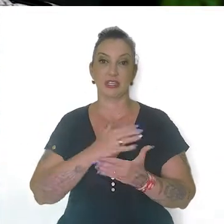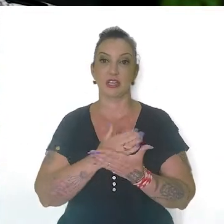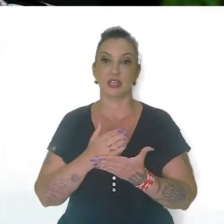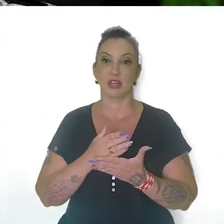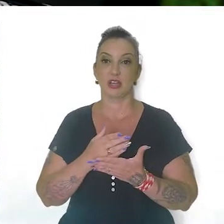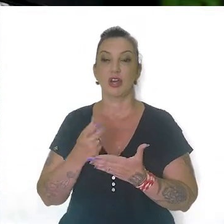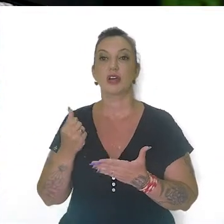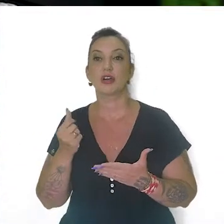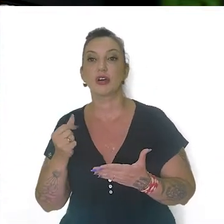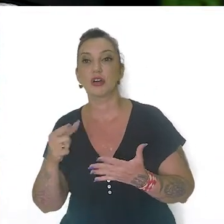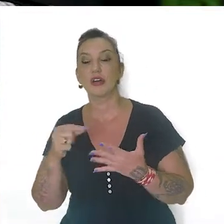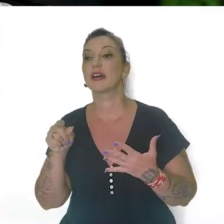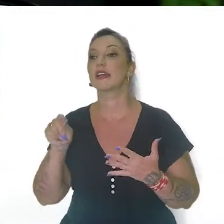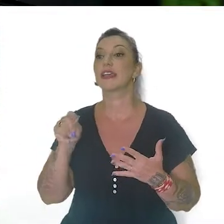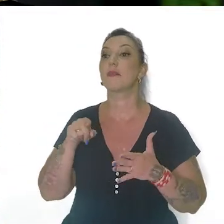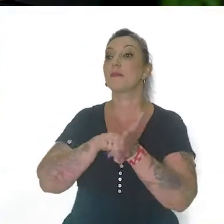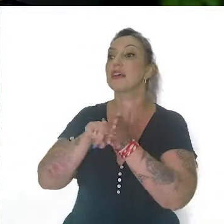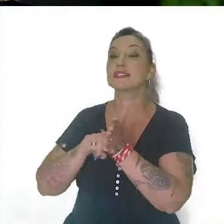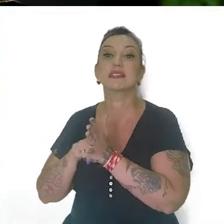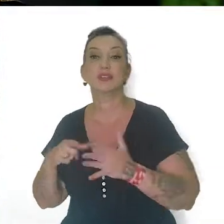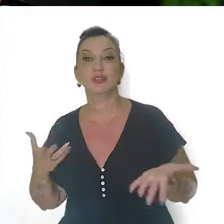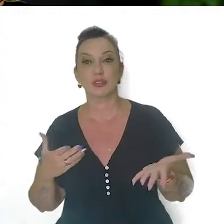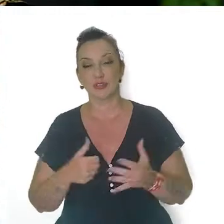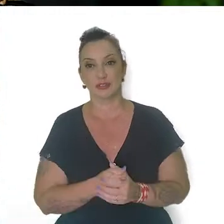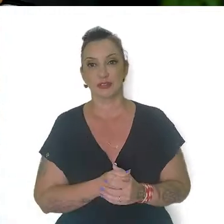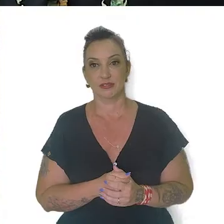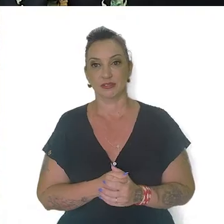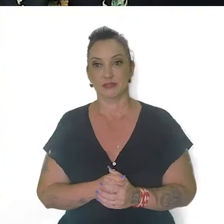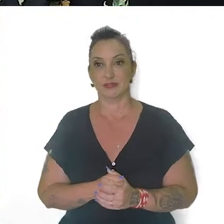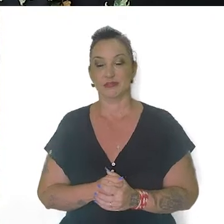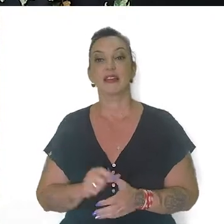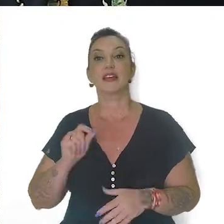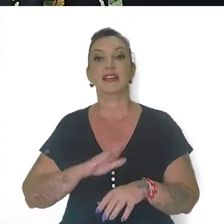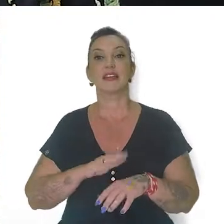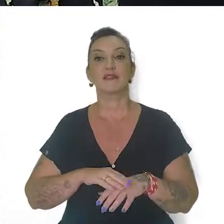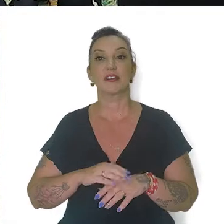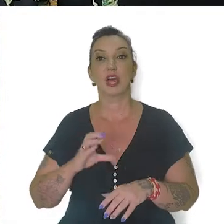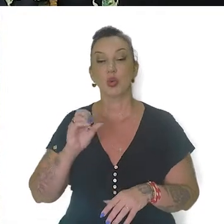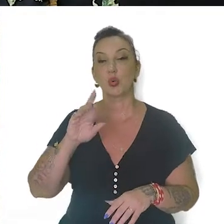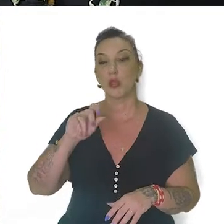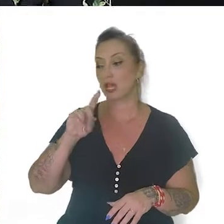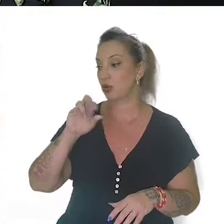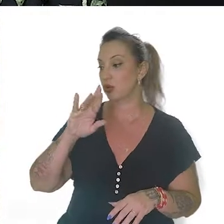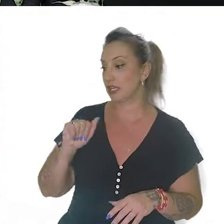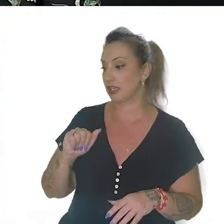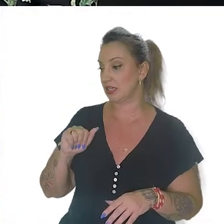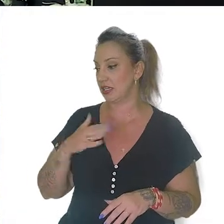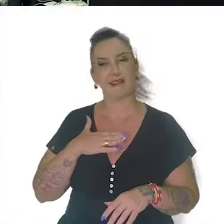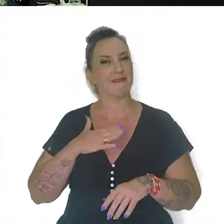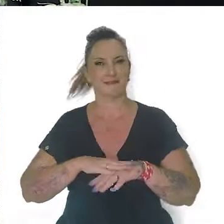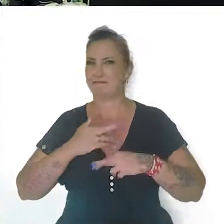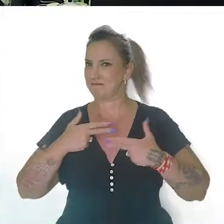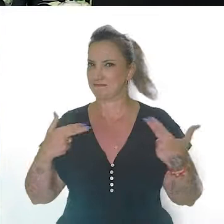a fazer o orçamento? Quem foi atrás do orçamento? Quem pesquisou? Né? Então, assim, é quem fez a curadoria? Quem, então, assim,